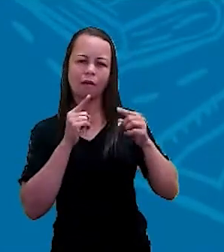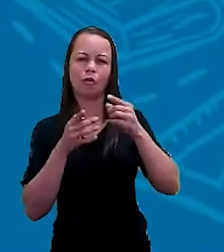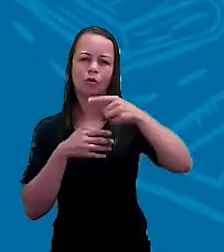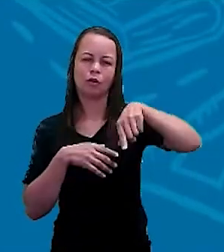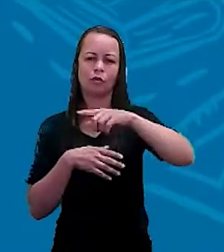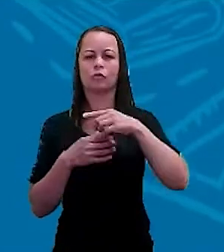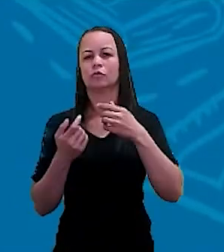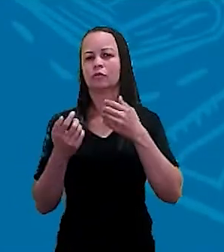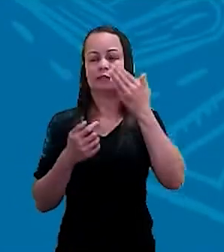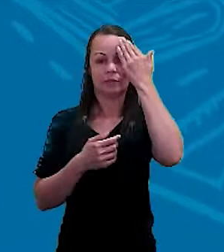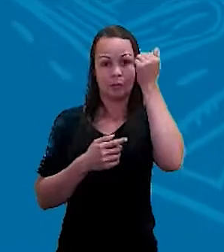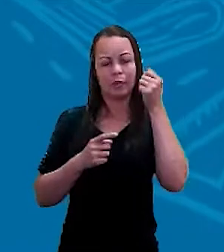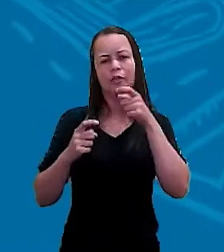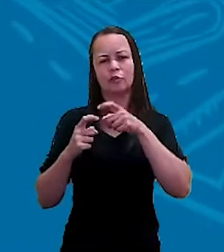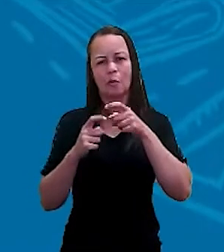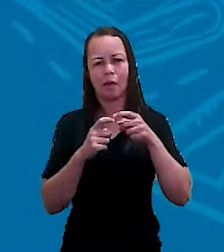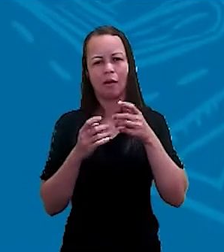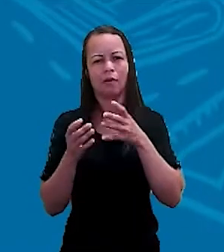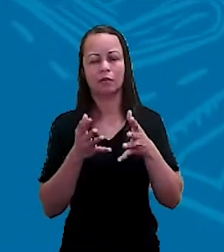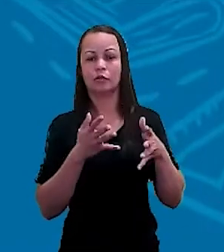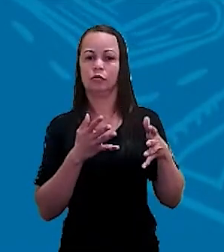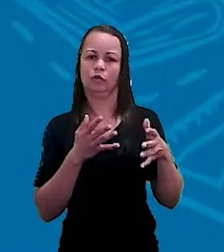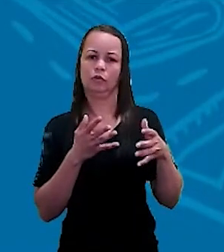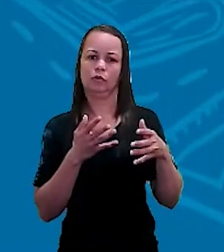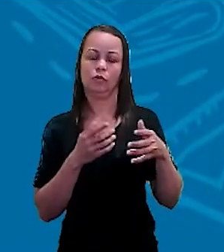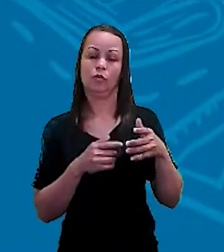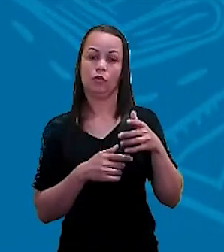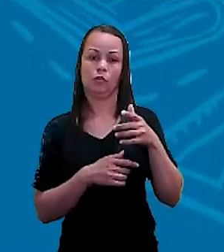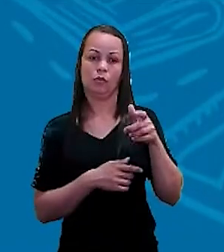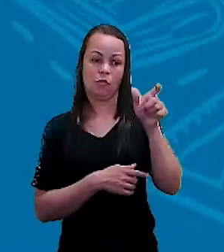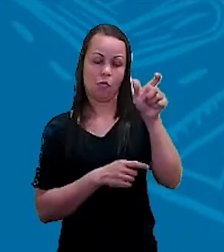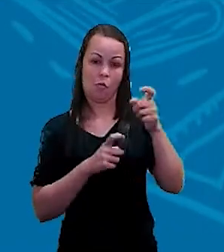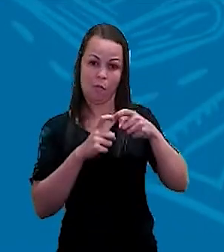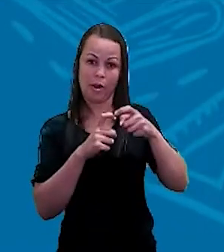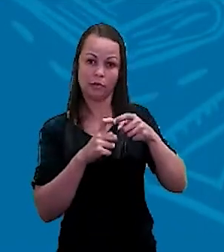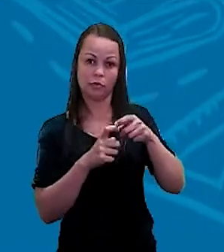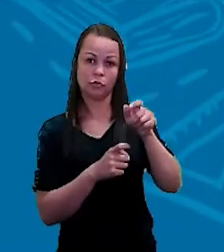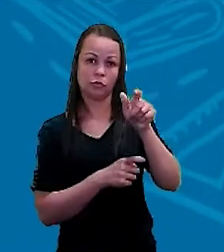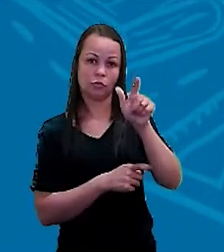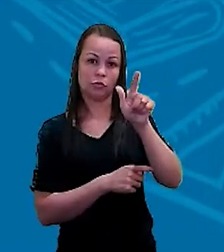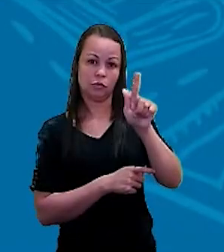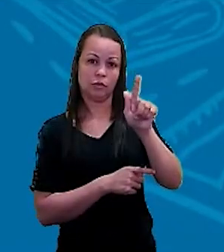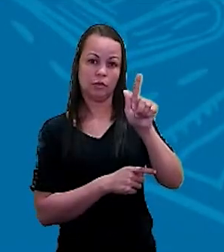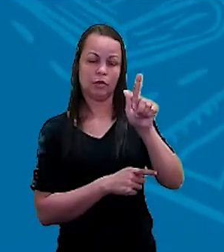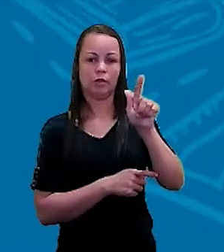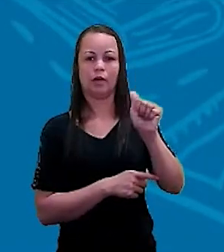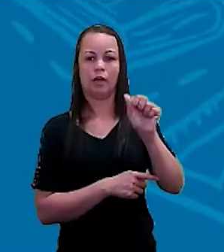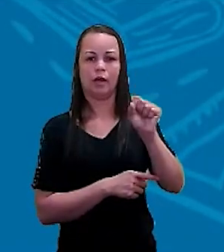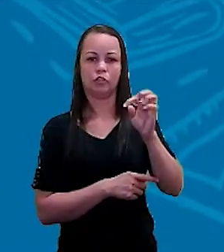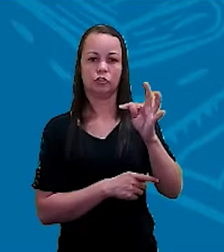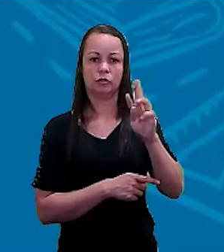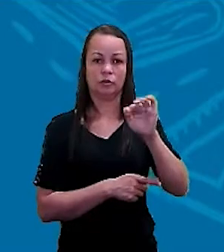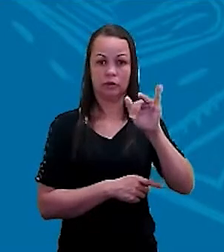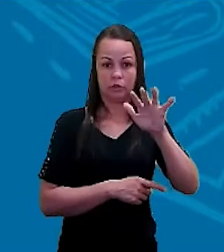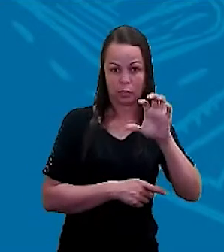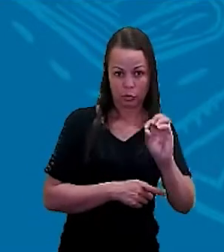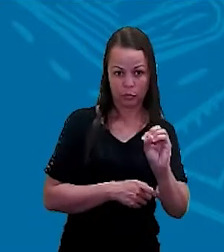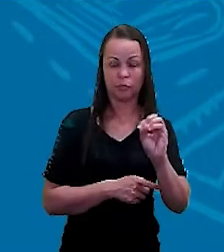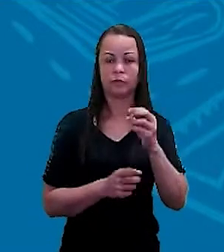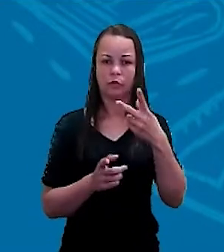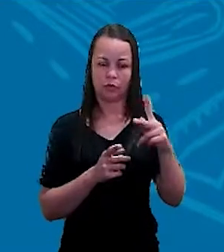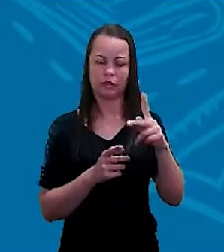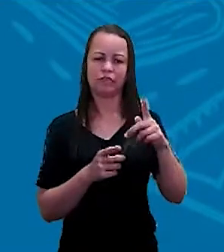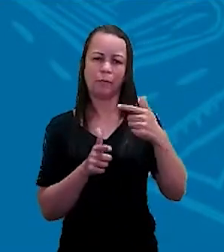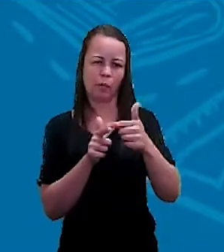saberes médicos, né? O gastro, nessa hora, ele é invocado para justamente fazer o tratamento de uma pessoa que tiver com um problema com essa